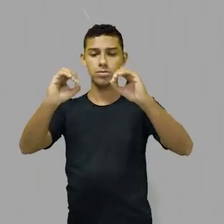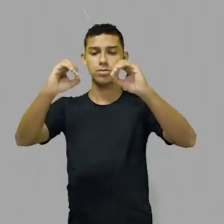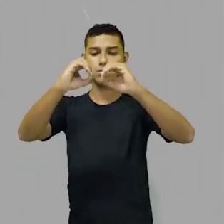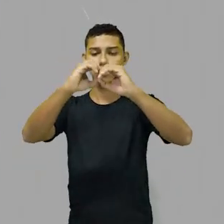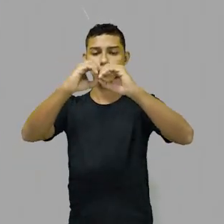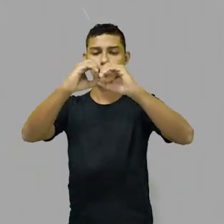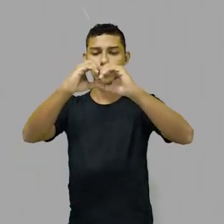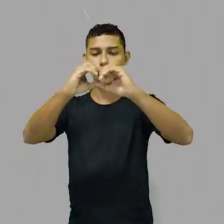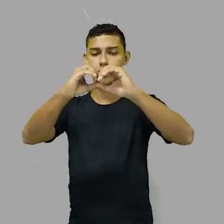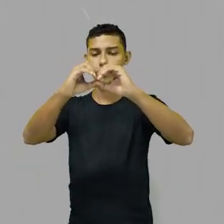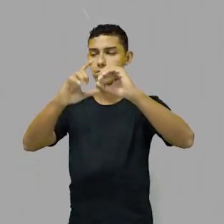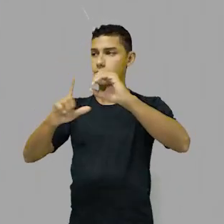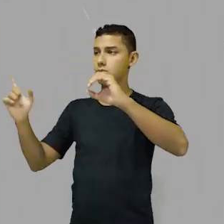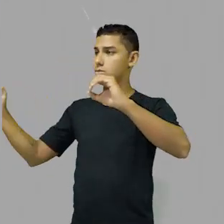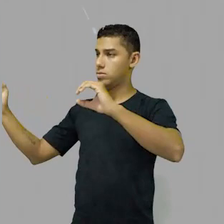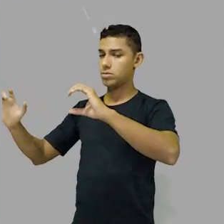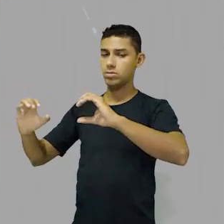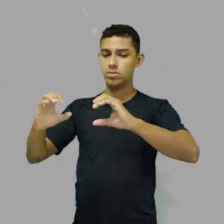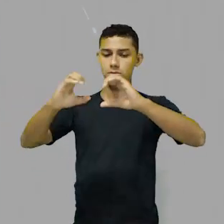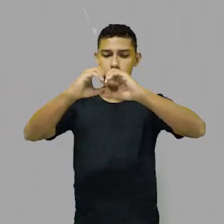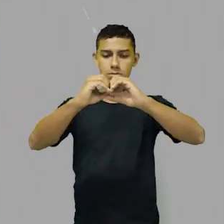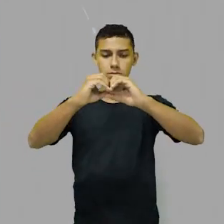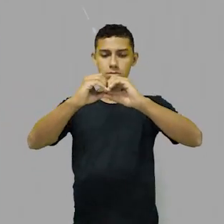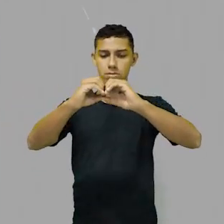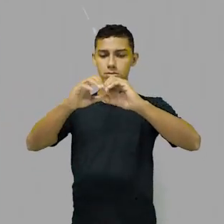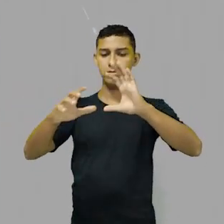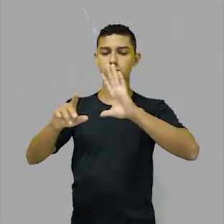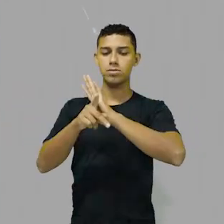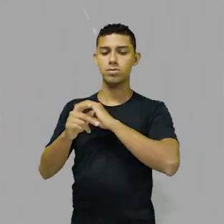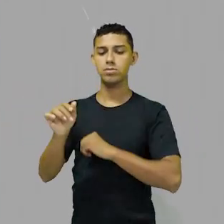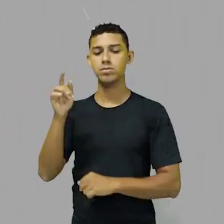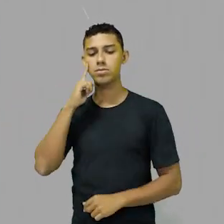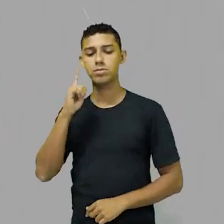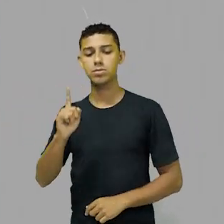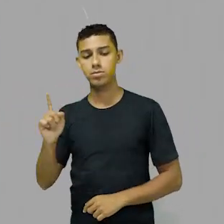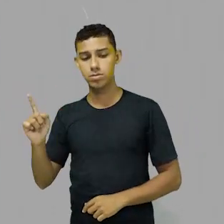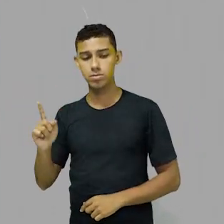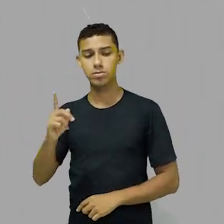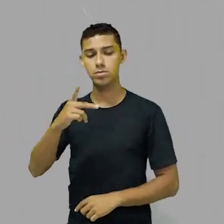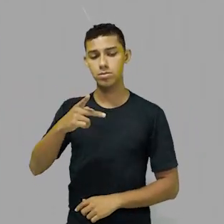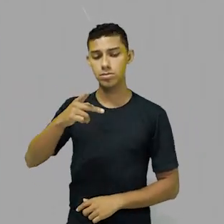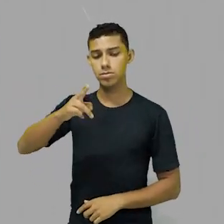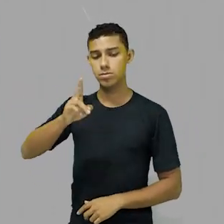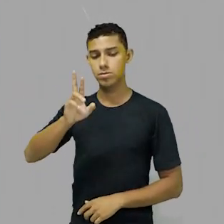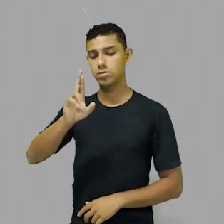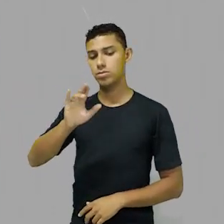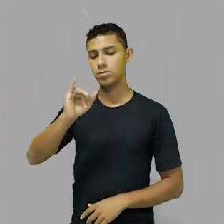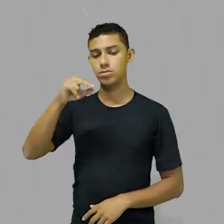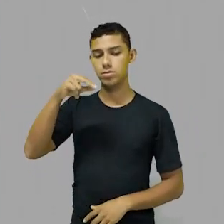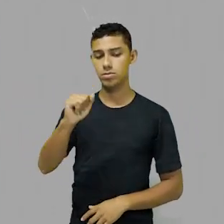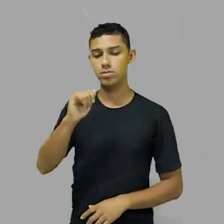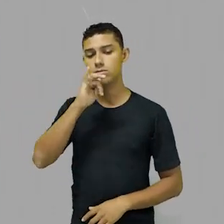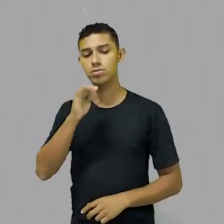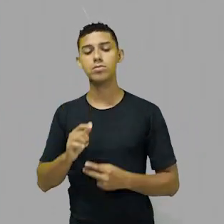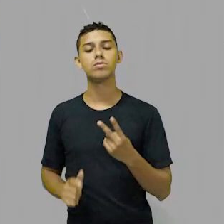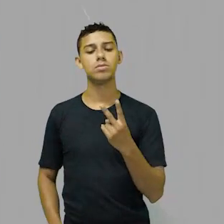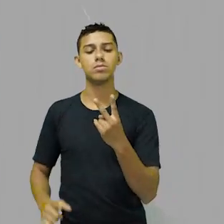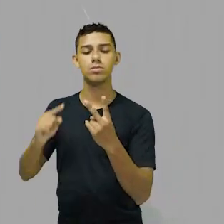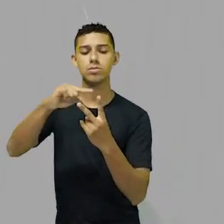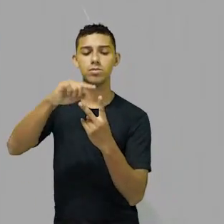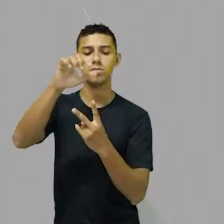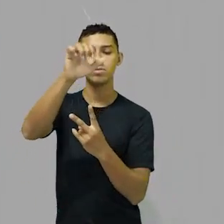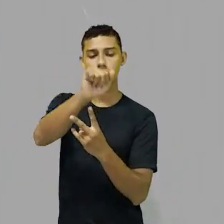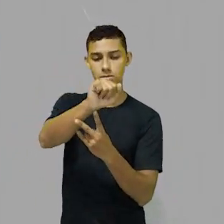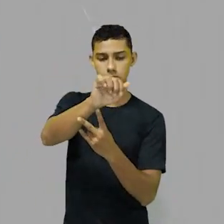purina. Então, toda base púrica ela é originada de uma purina. Ela tem 2 anéis de carbono. Quem são as bases